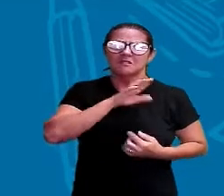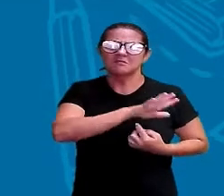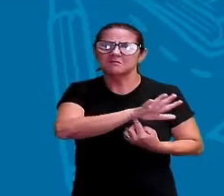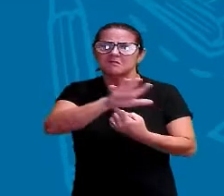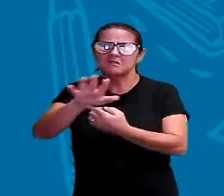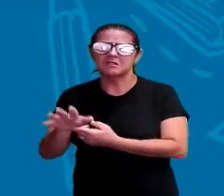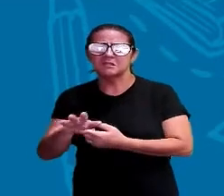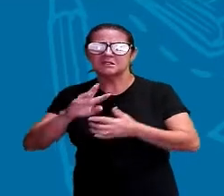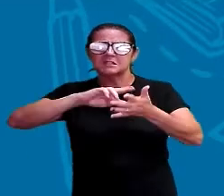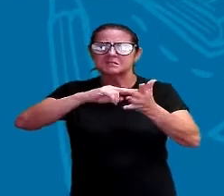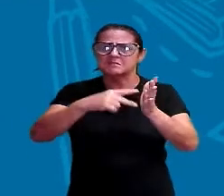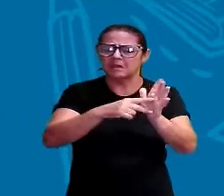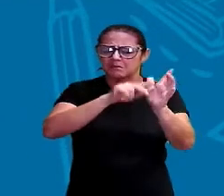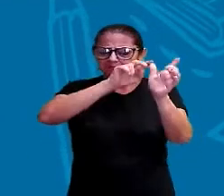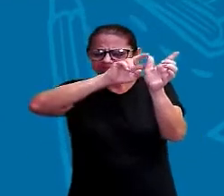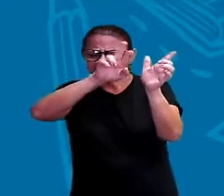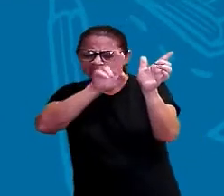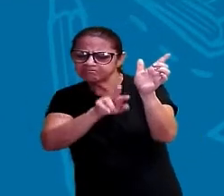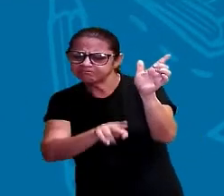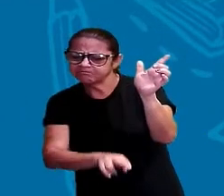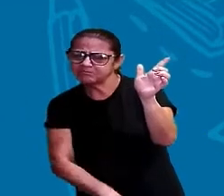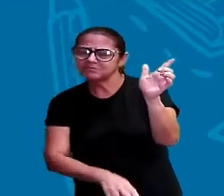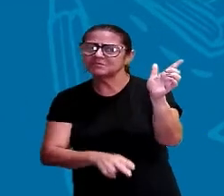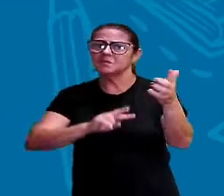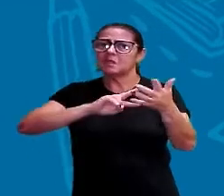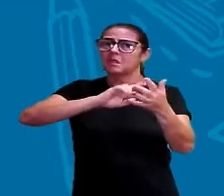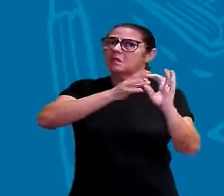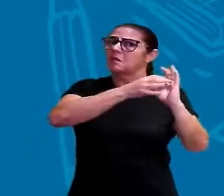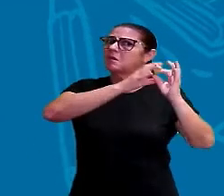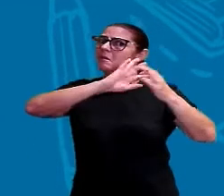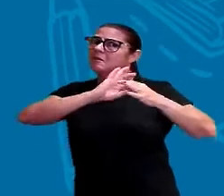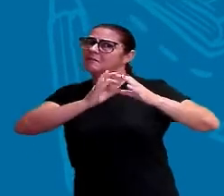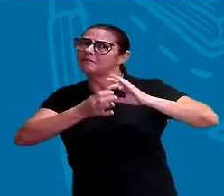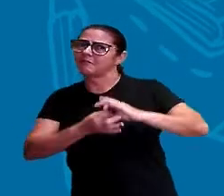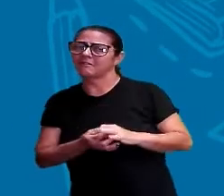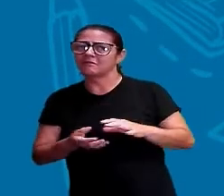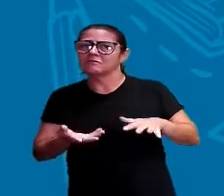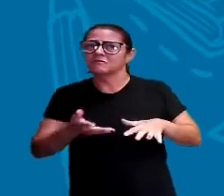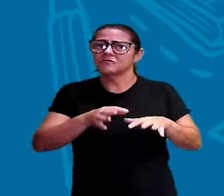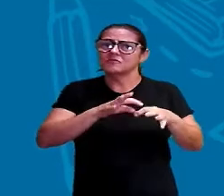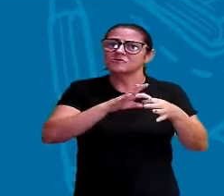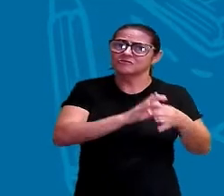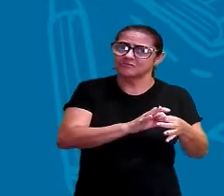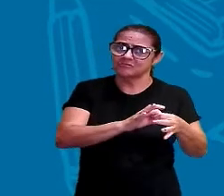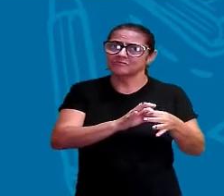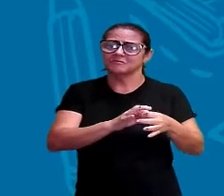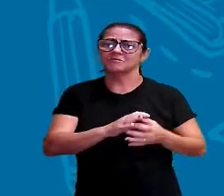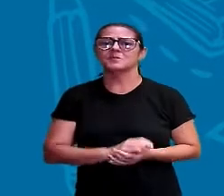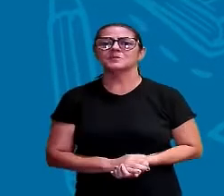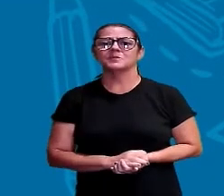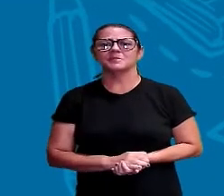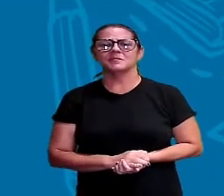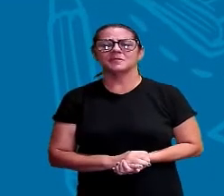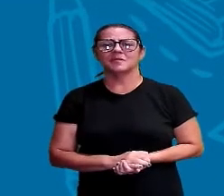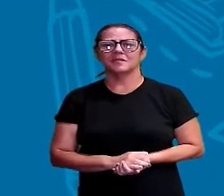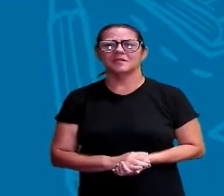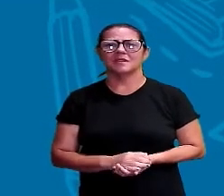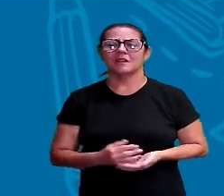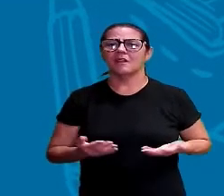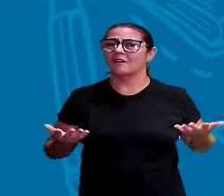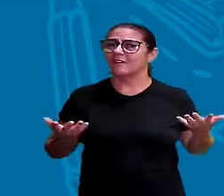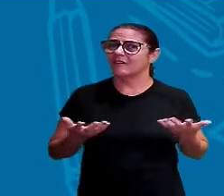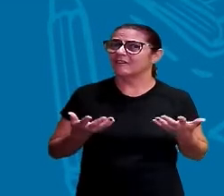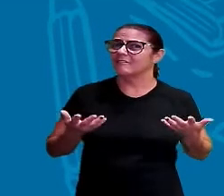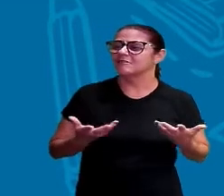diversos significados dependendo do contexto em que forem inseridos. Gente, a gente